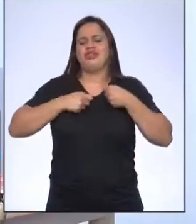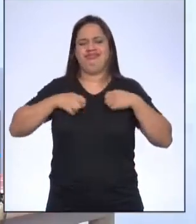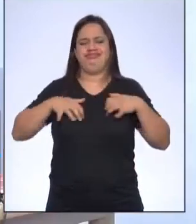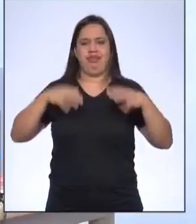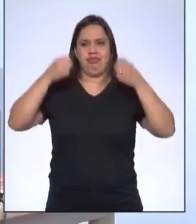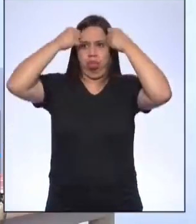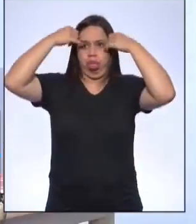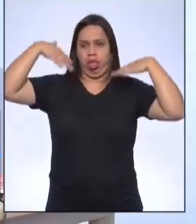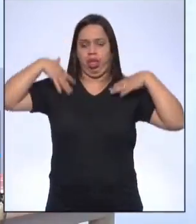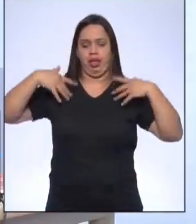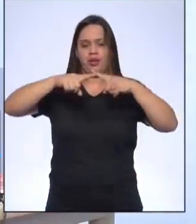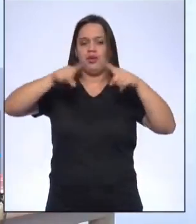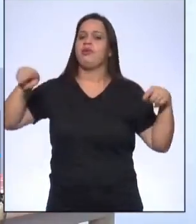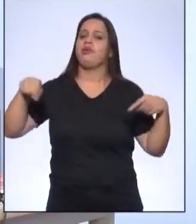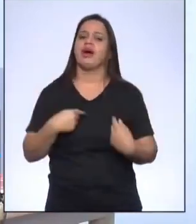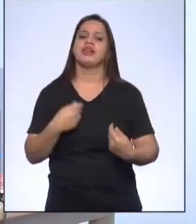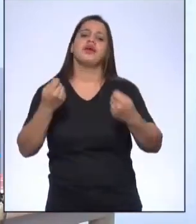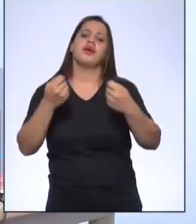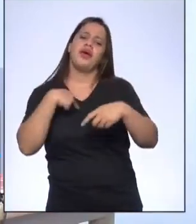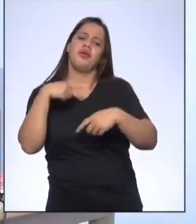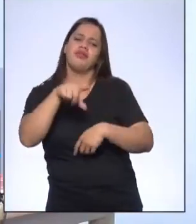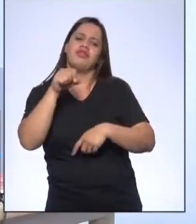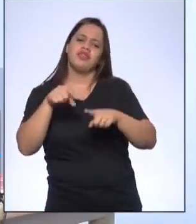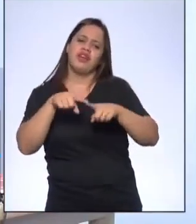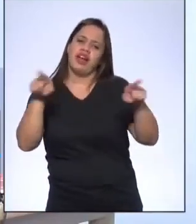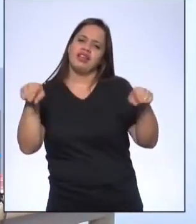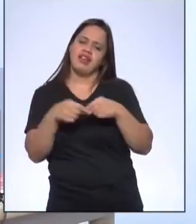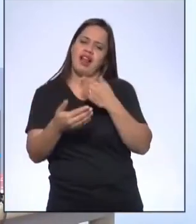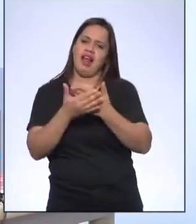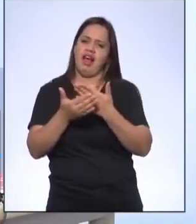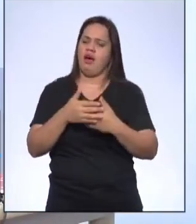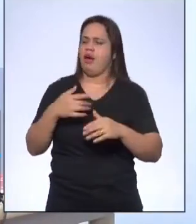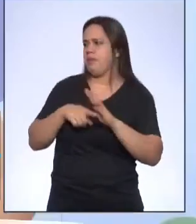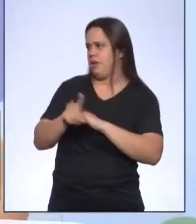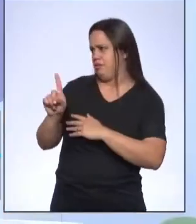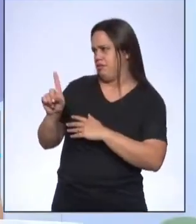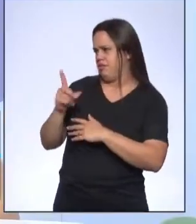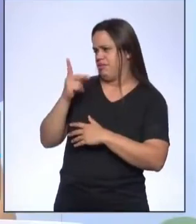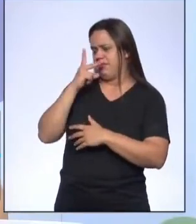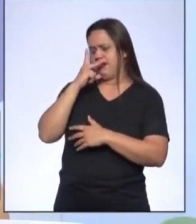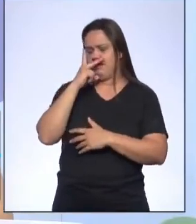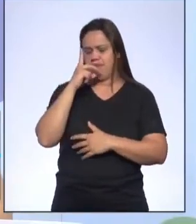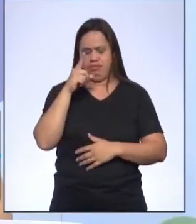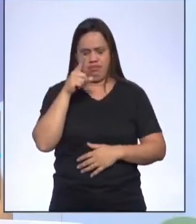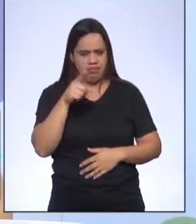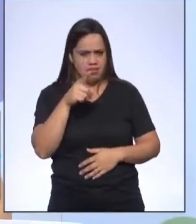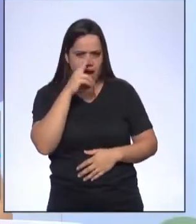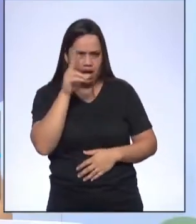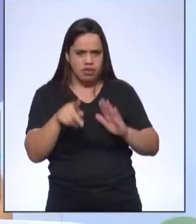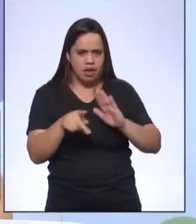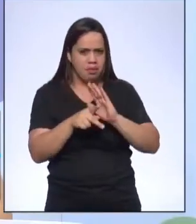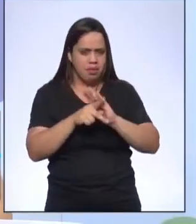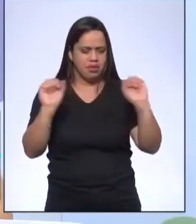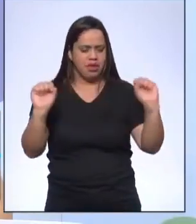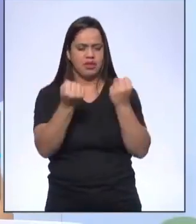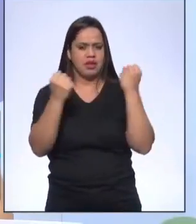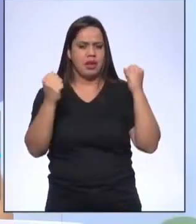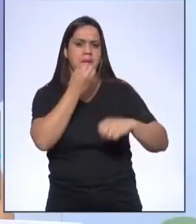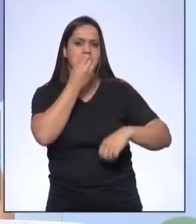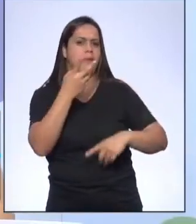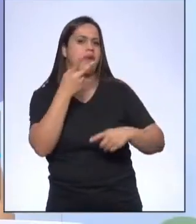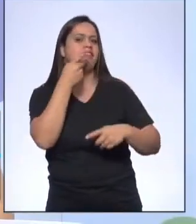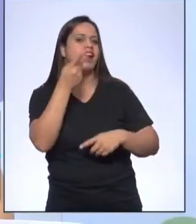pra quadra. Eu prefiro ficar na sala de aula. Acredita? Vocês acham que esse argumento da Mônica é bom para falar que ela não gosta de educação